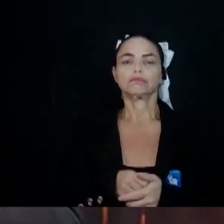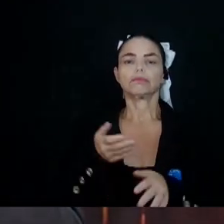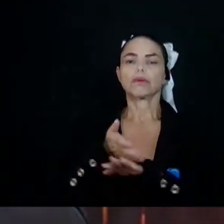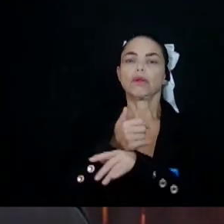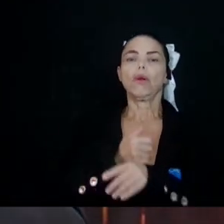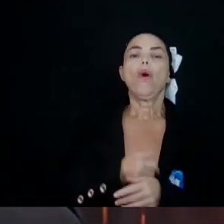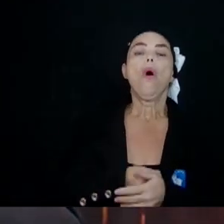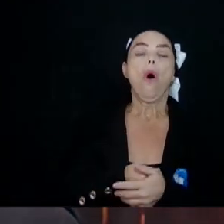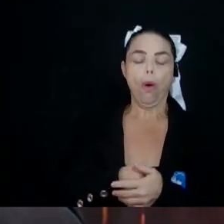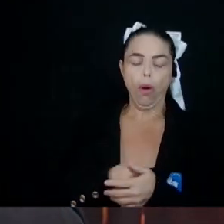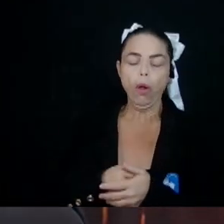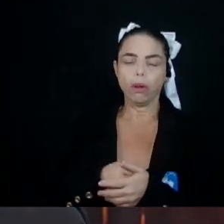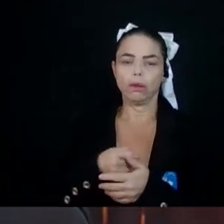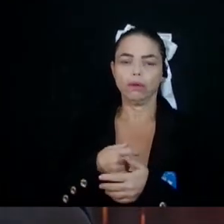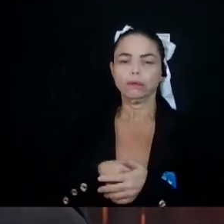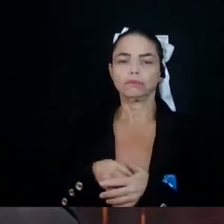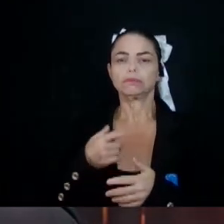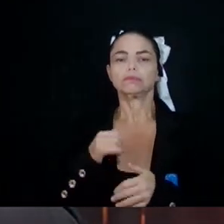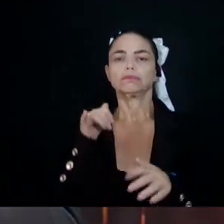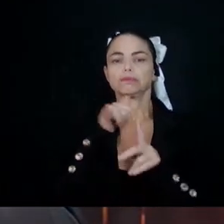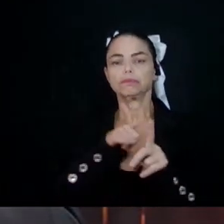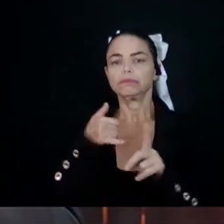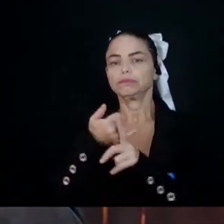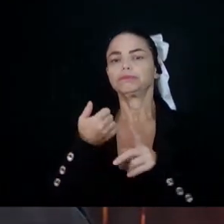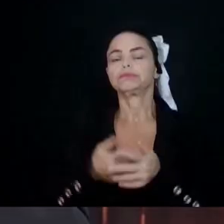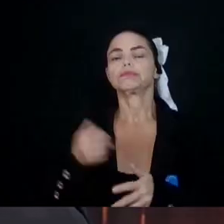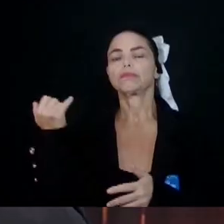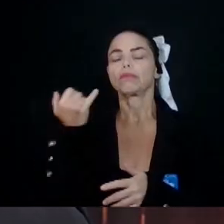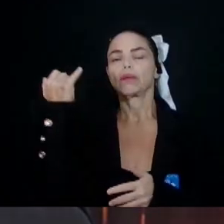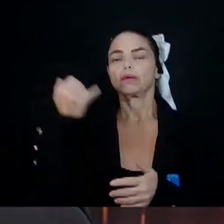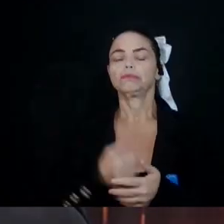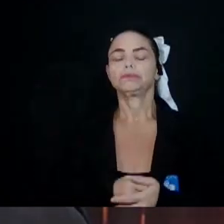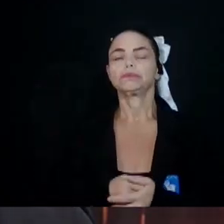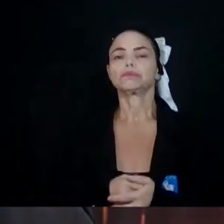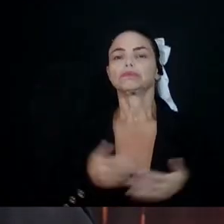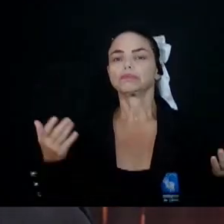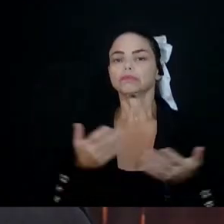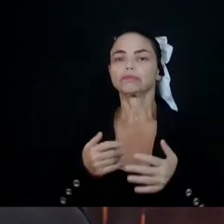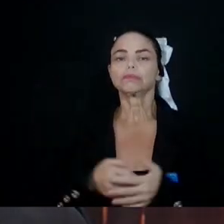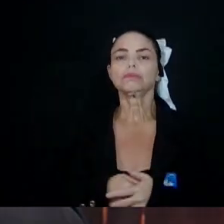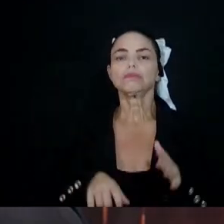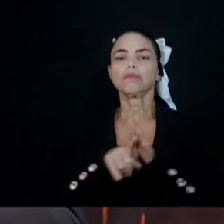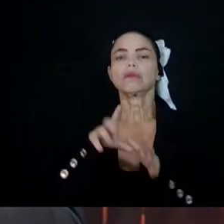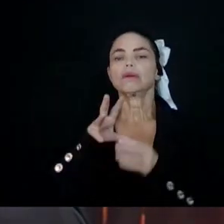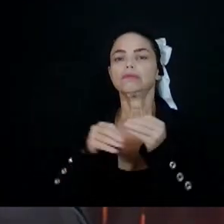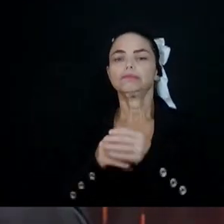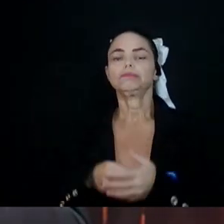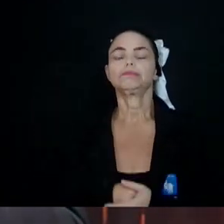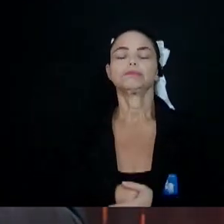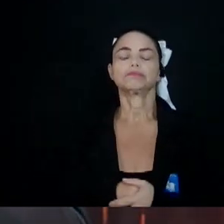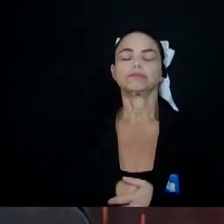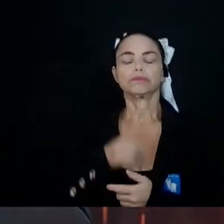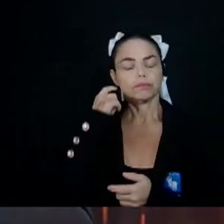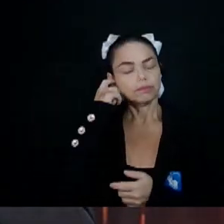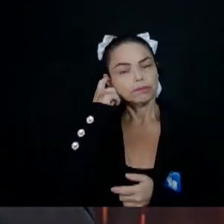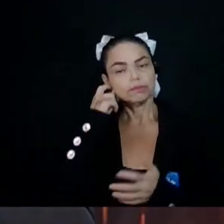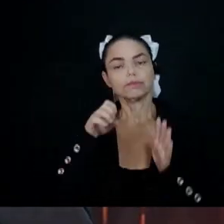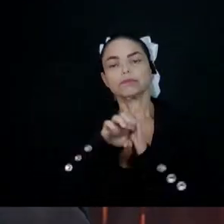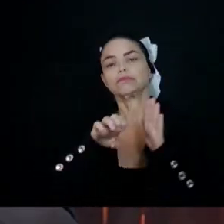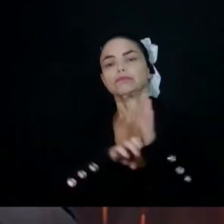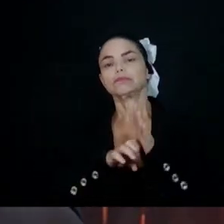que fala sobre o cyberbullying, extremamente importante, e agora uma lei complementar ao Estatuto da Criança e Adolescente